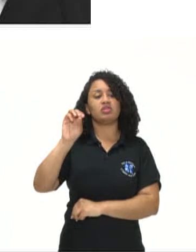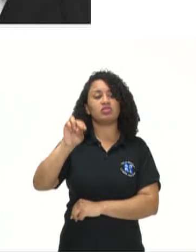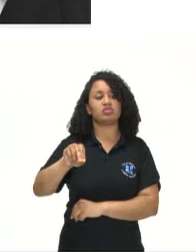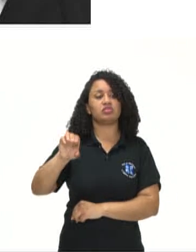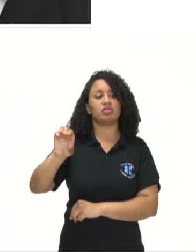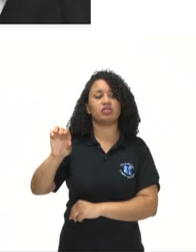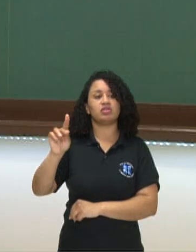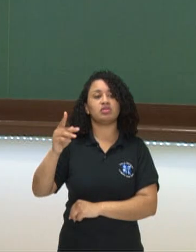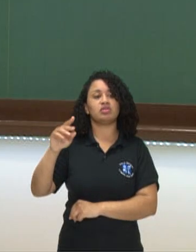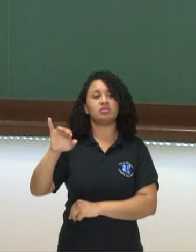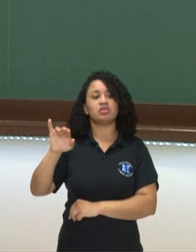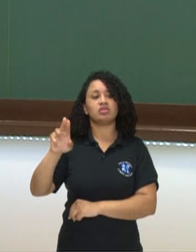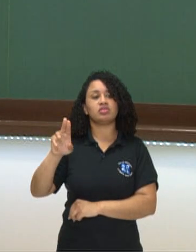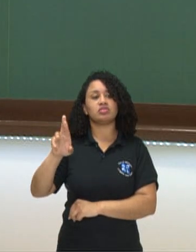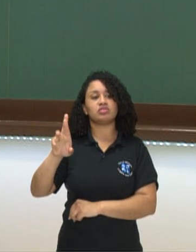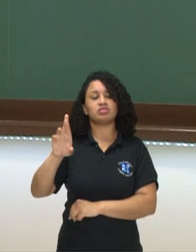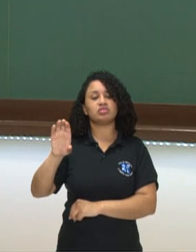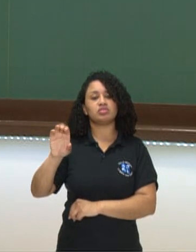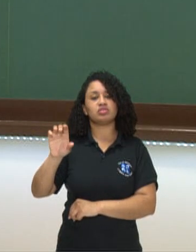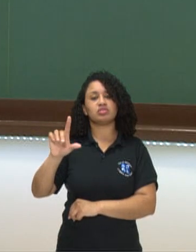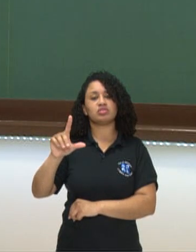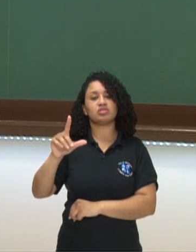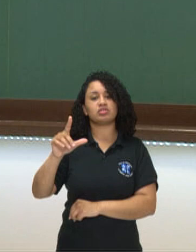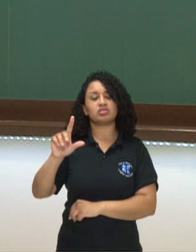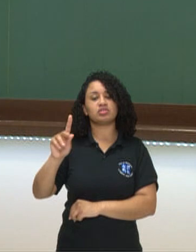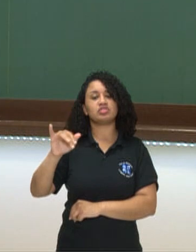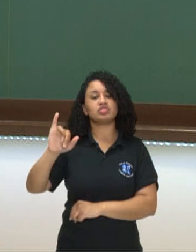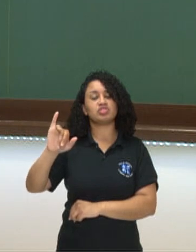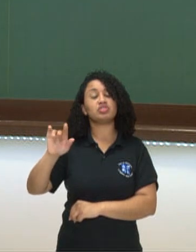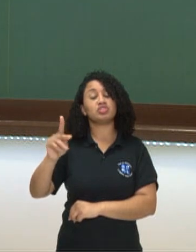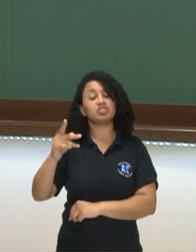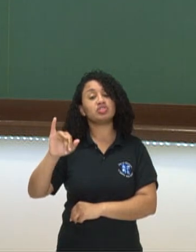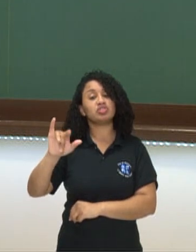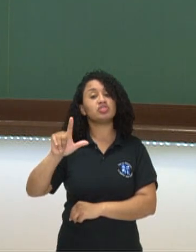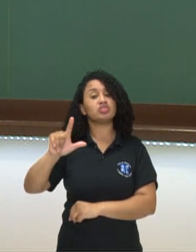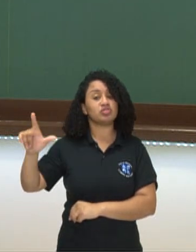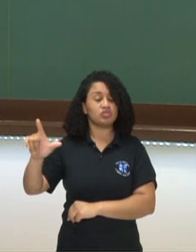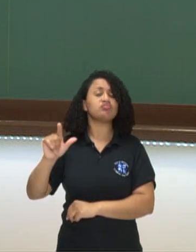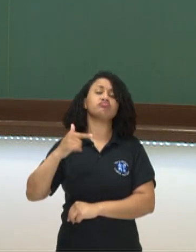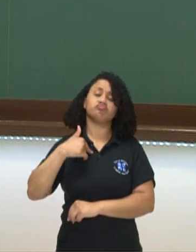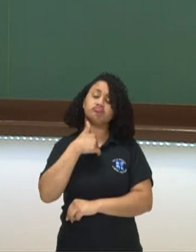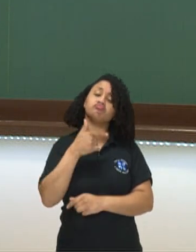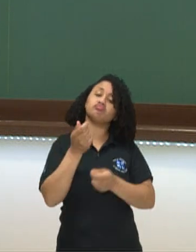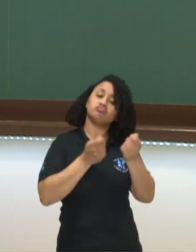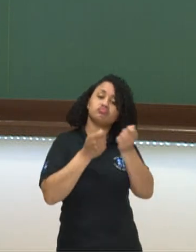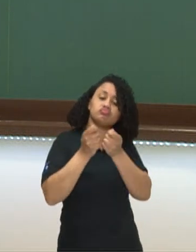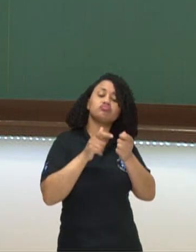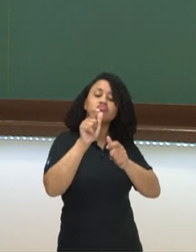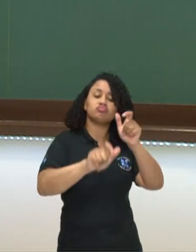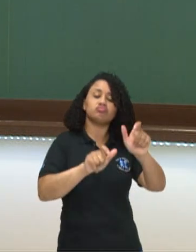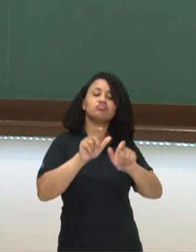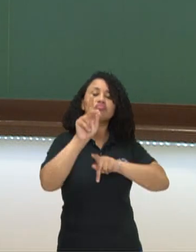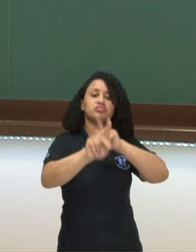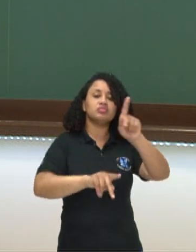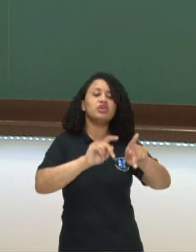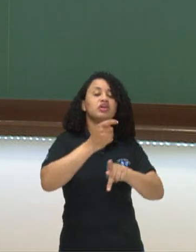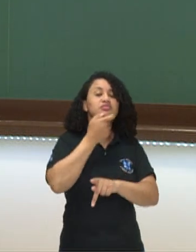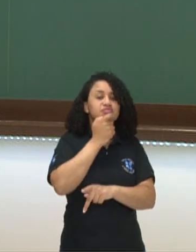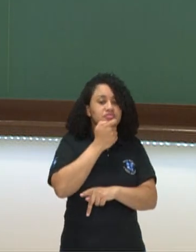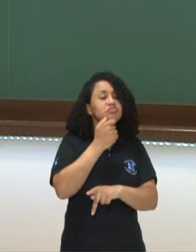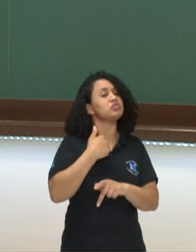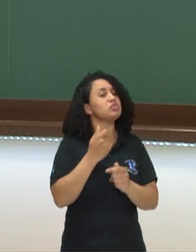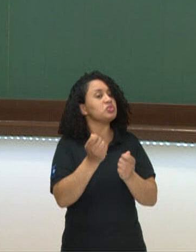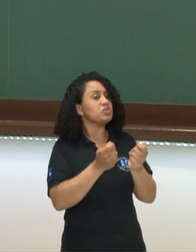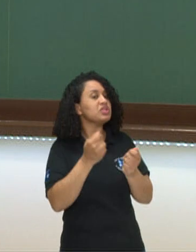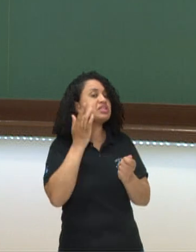substituiu Neville Chamberlain. Winston Churchill, então, teve uma ação decisiva no ânimo dos ingleses, na recuperação inglesa e